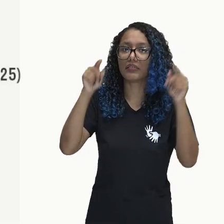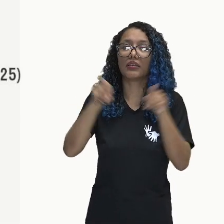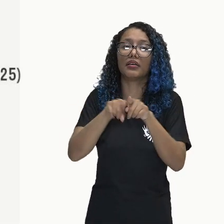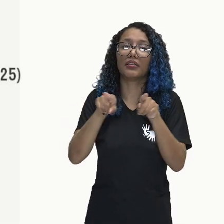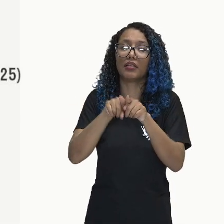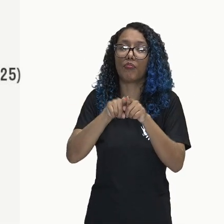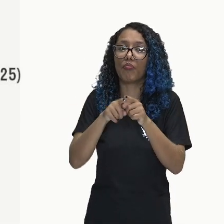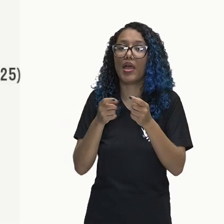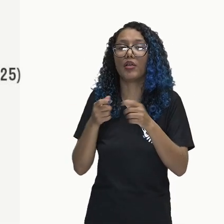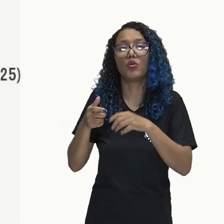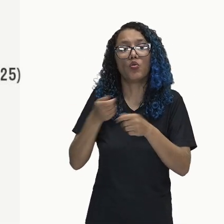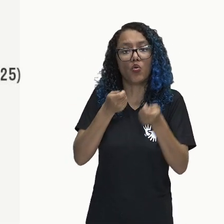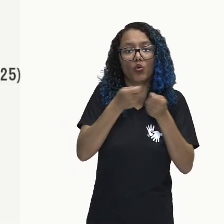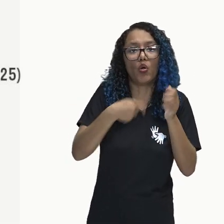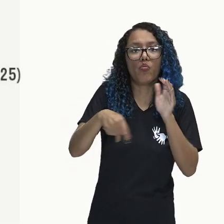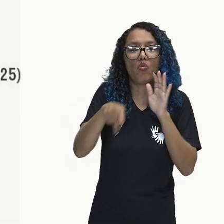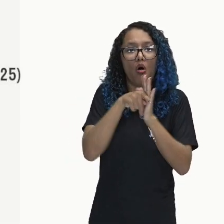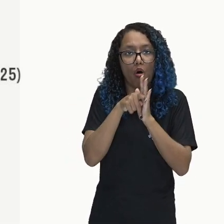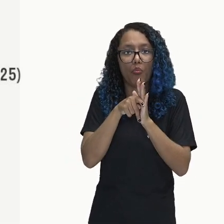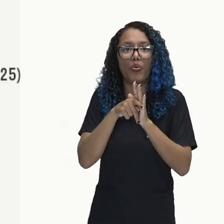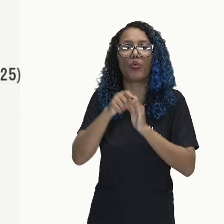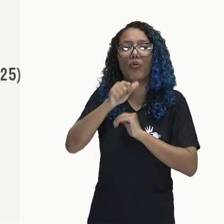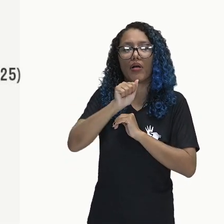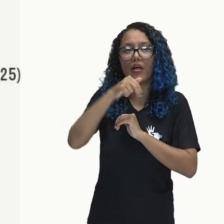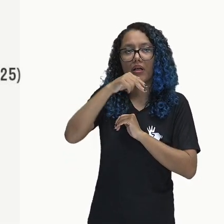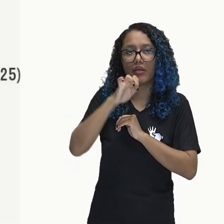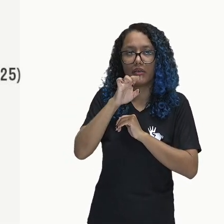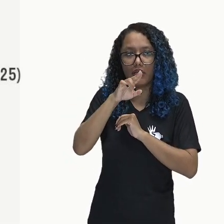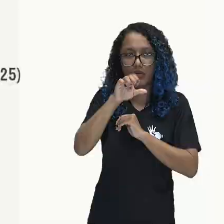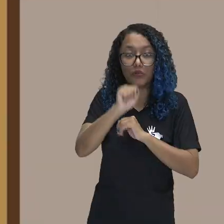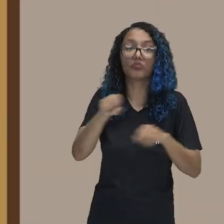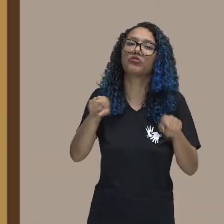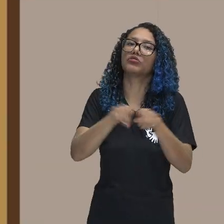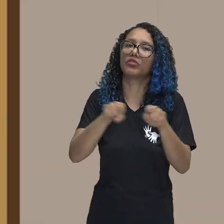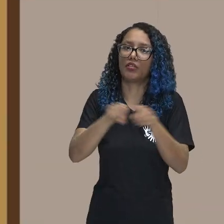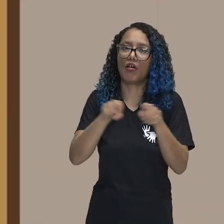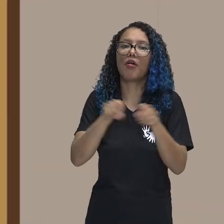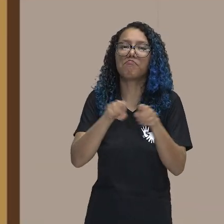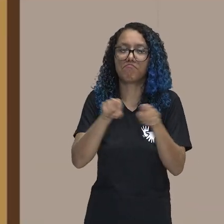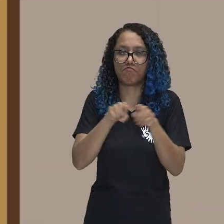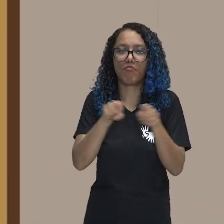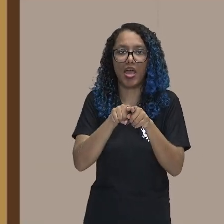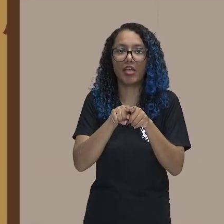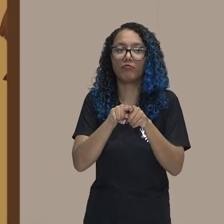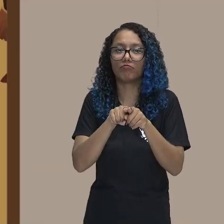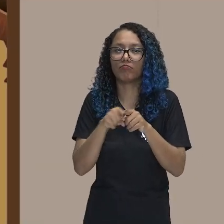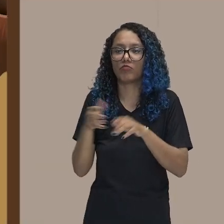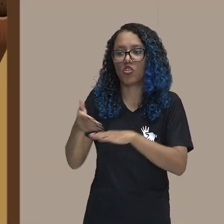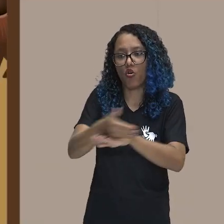aqueus, também em relação à Grécia. Então eu trago para vocês, para a gente compreender melhor, que